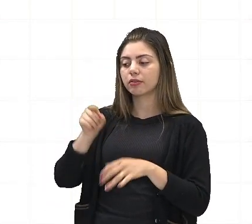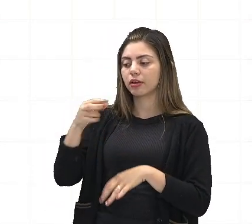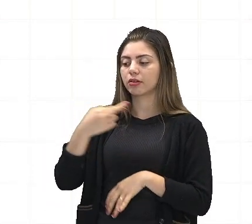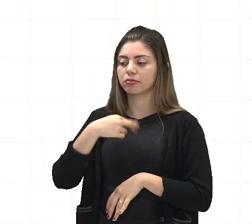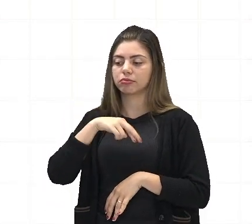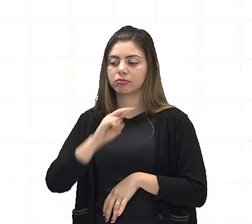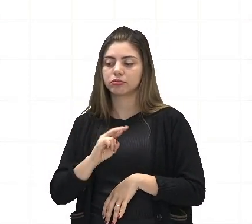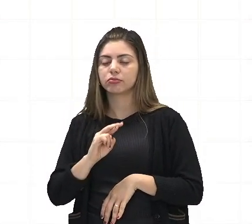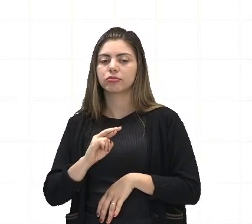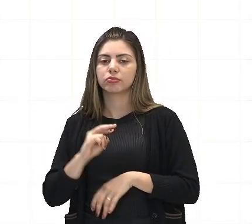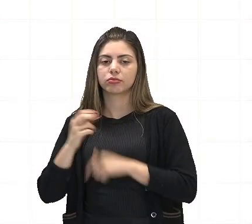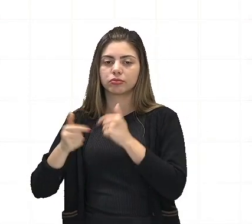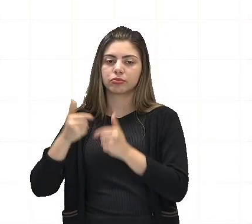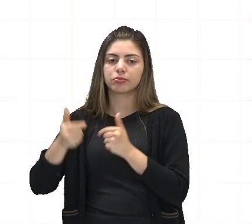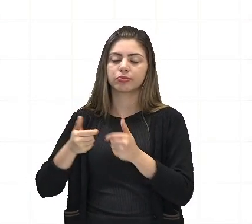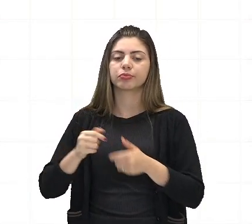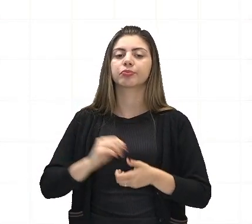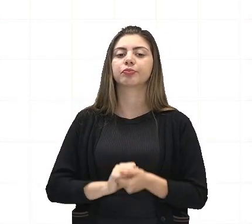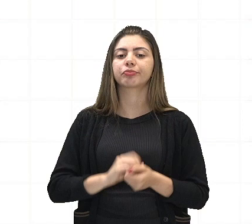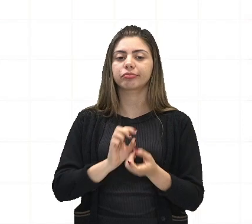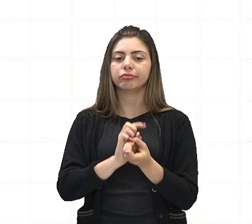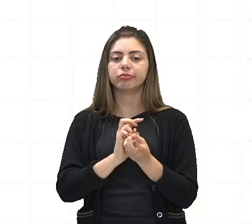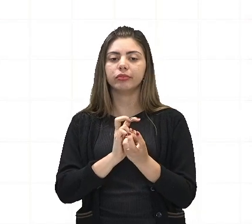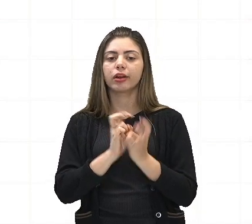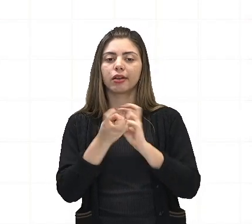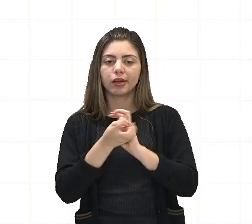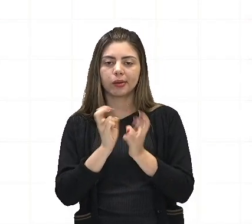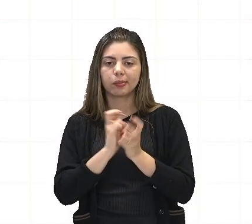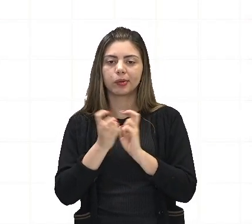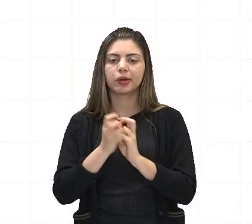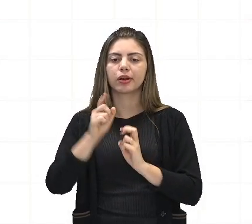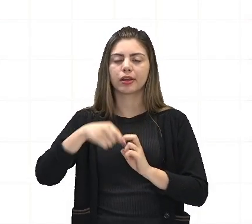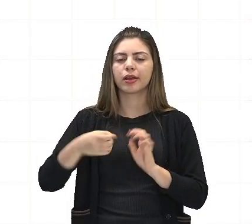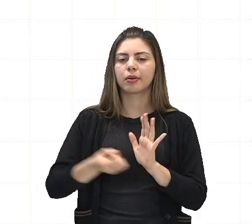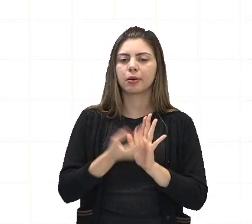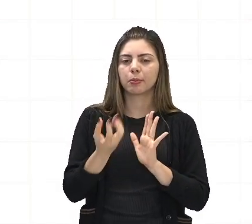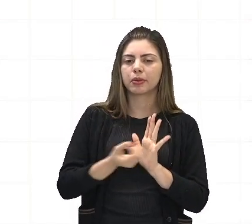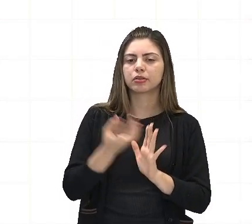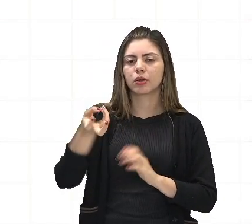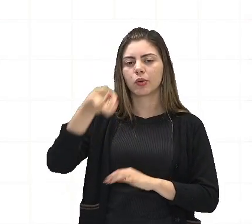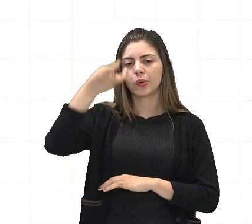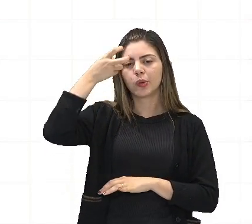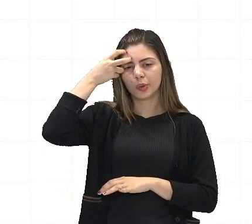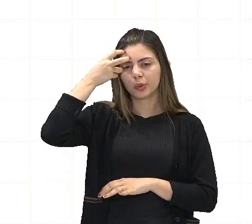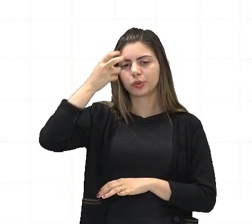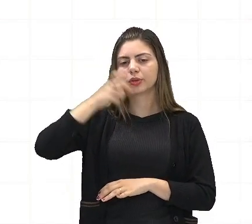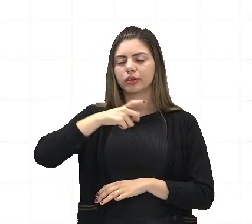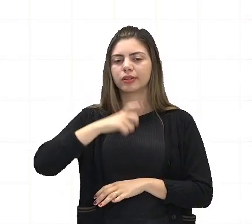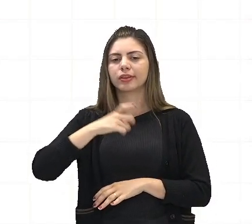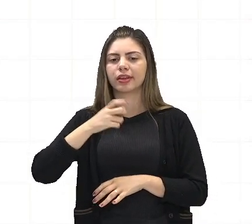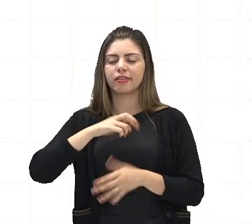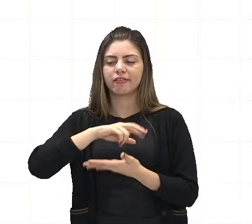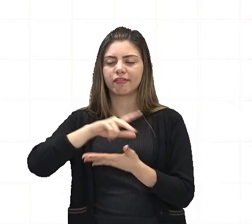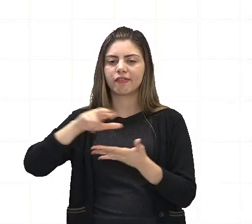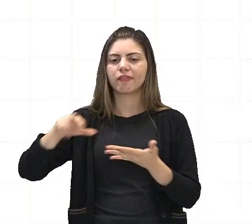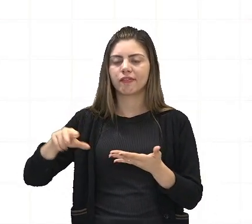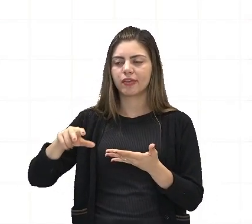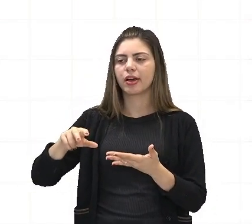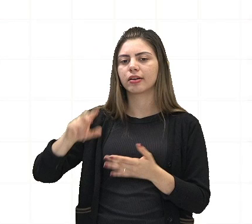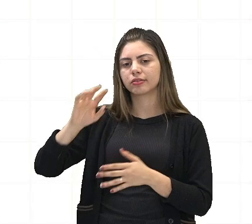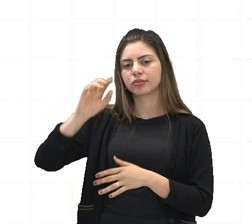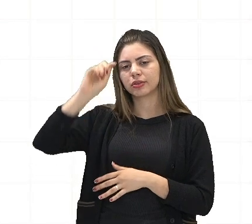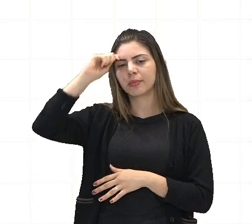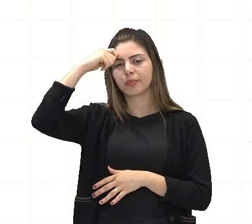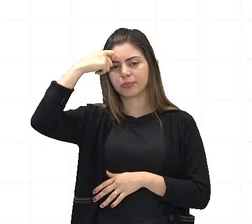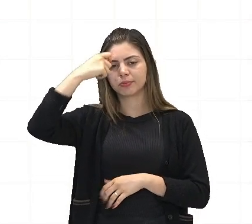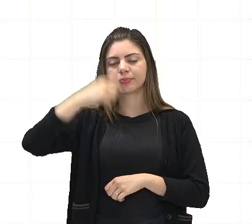eu tenho a capoeira, que expressões culturais formadas a partir de diversos rituais africanos,